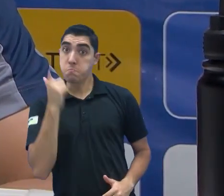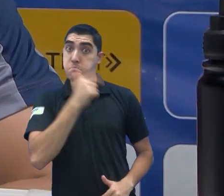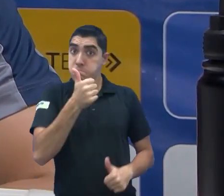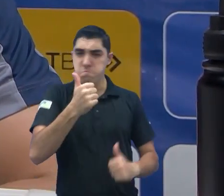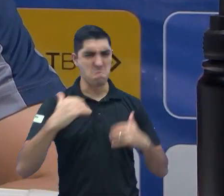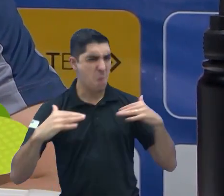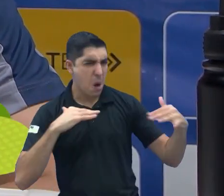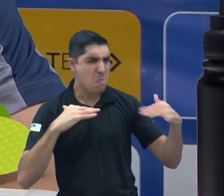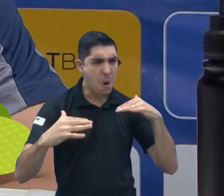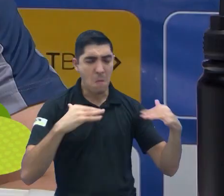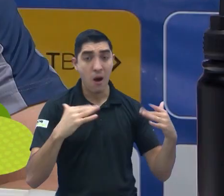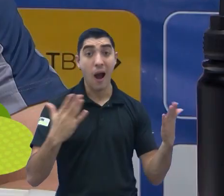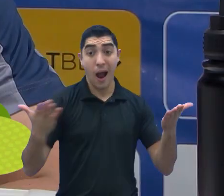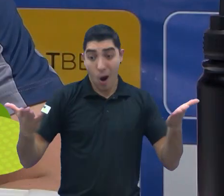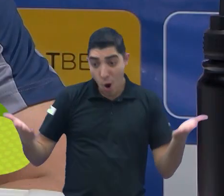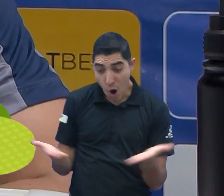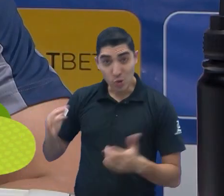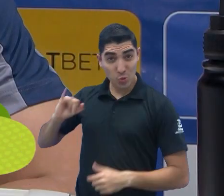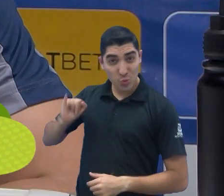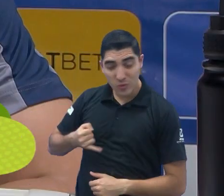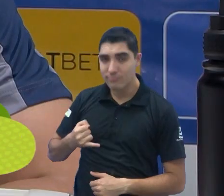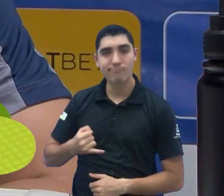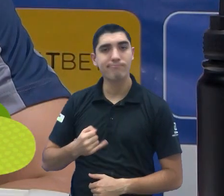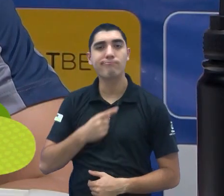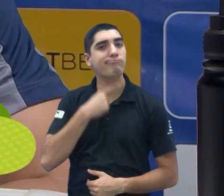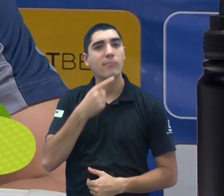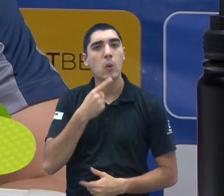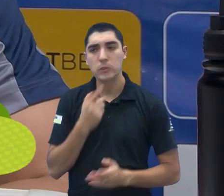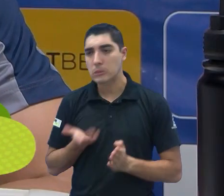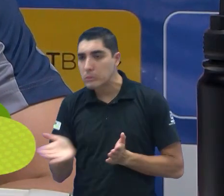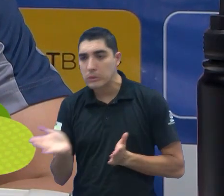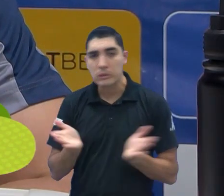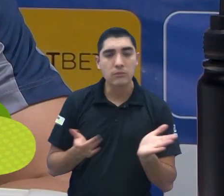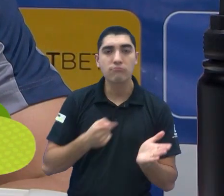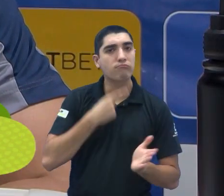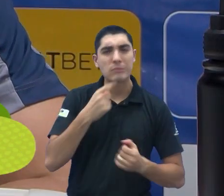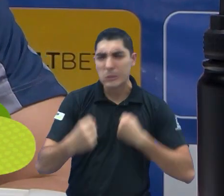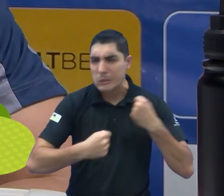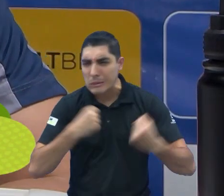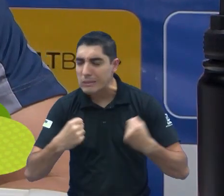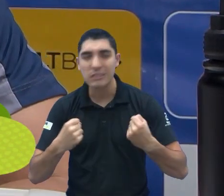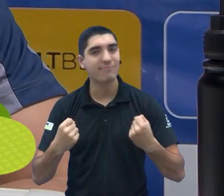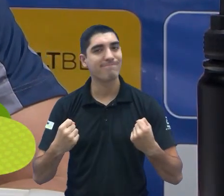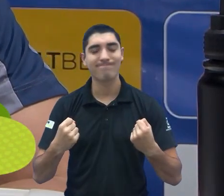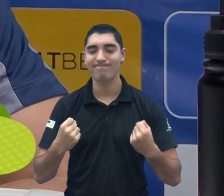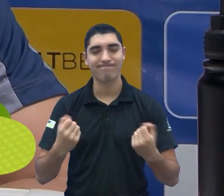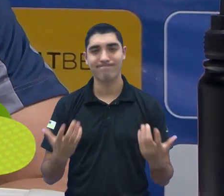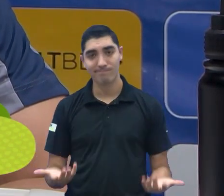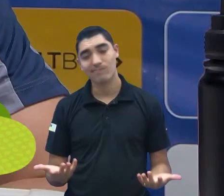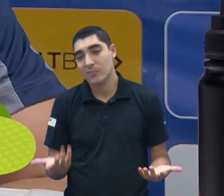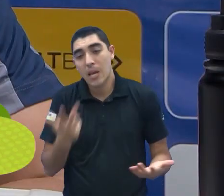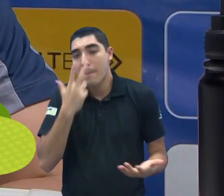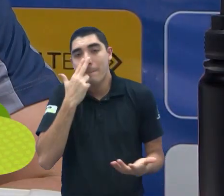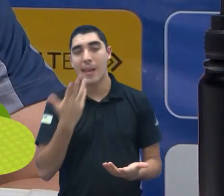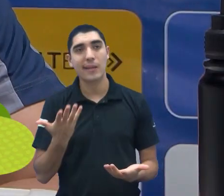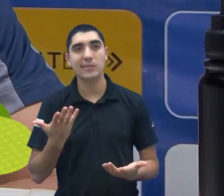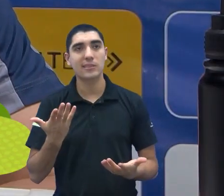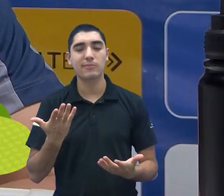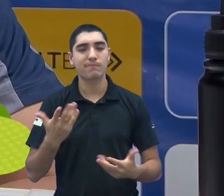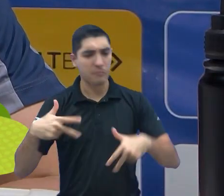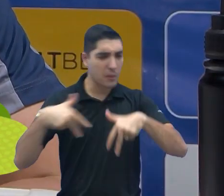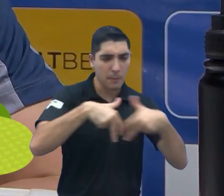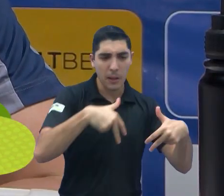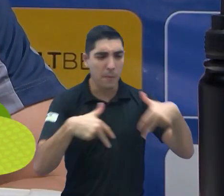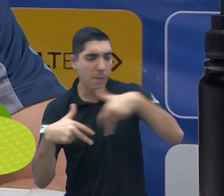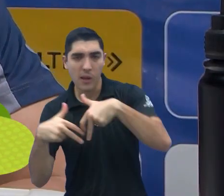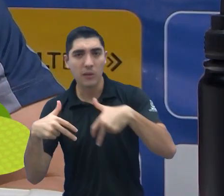não fez nesse primeiro tempo. Acho que a gente não conseguiu sair da pressão deles e a gente acho que perdeu todas as divididas. Então isso fez com que o